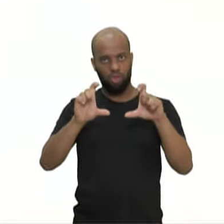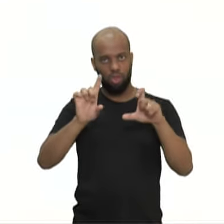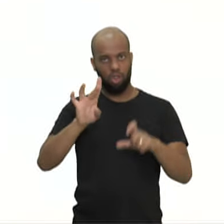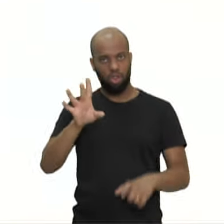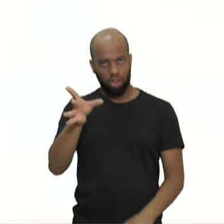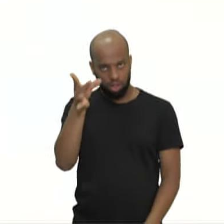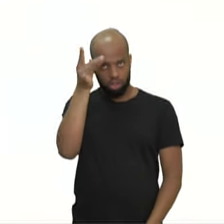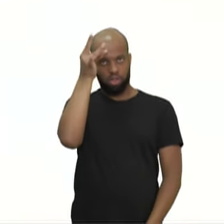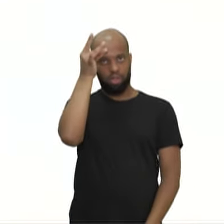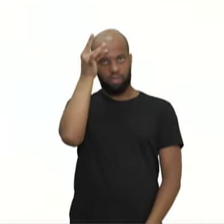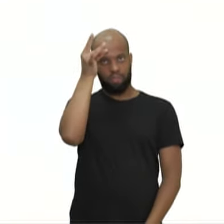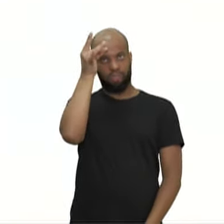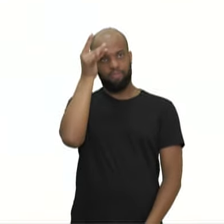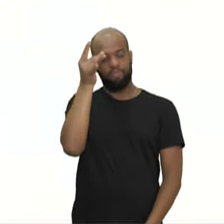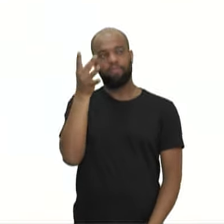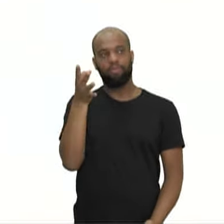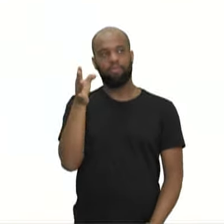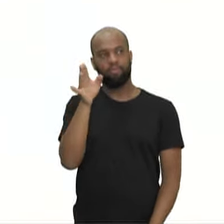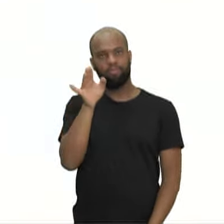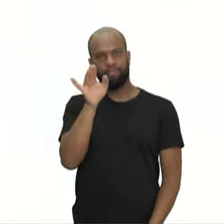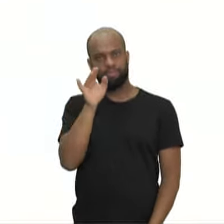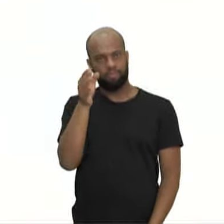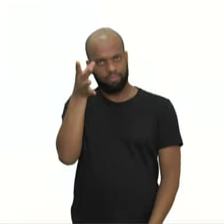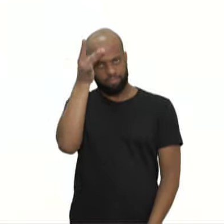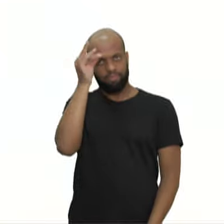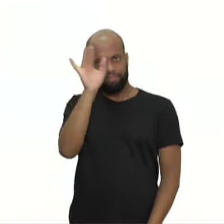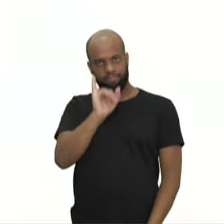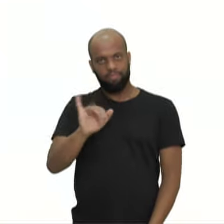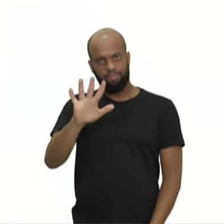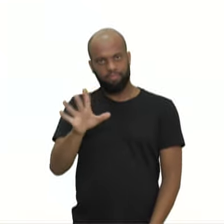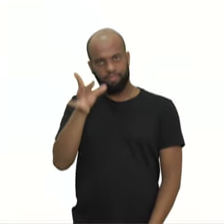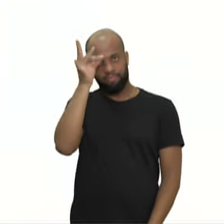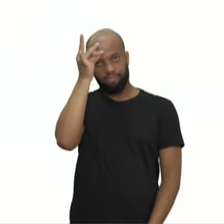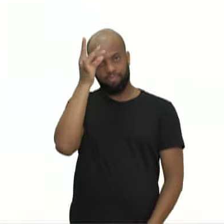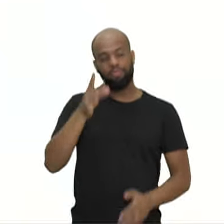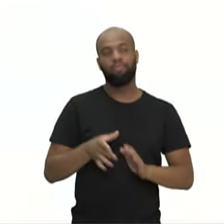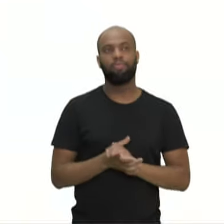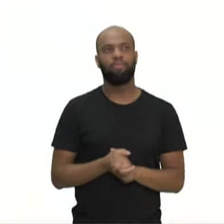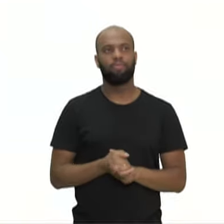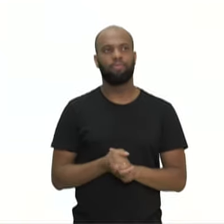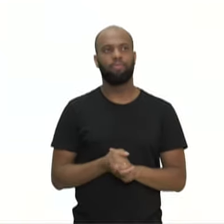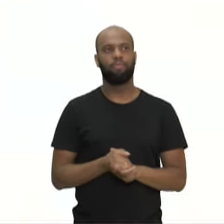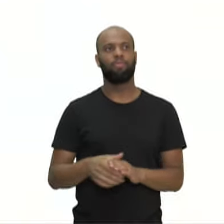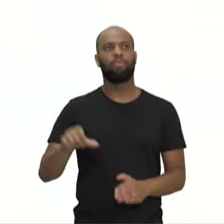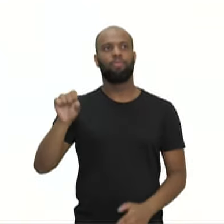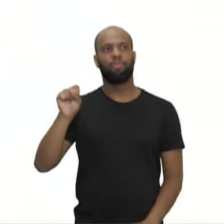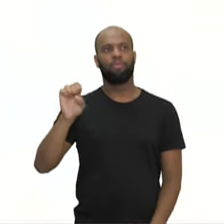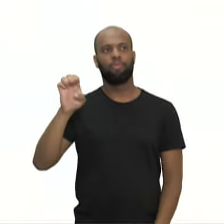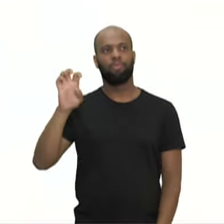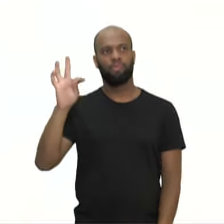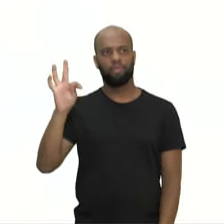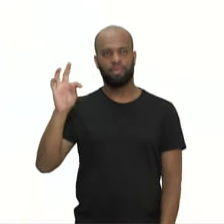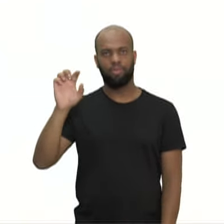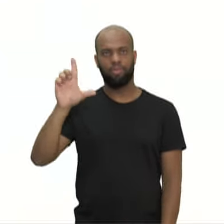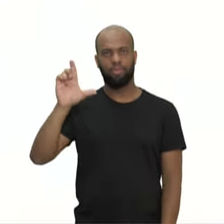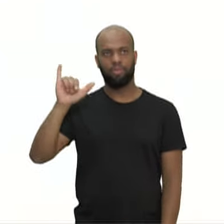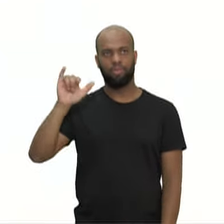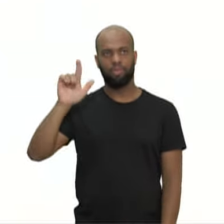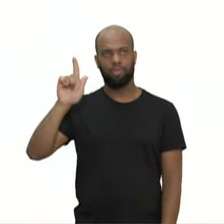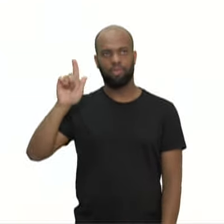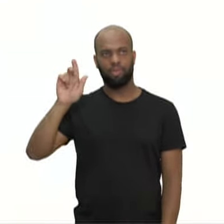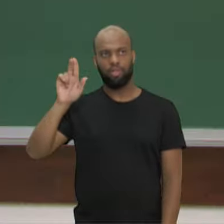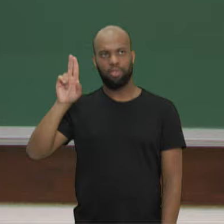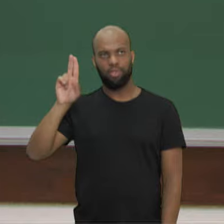para reforçar aí na memória de vocês. Set light, tá? Pega uma